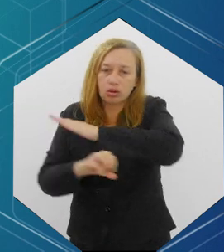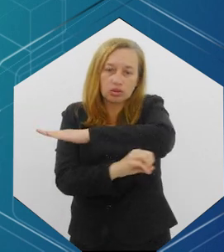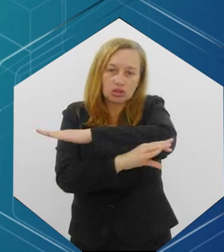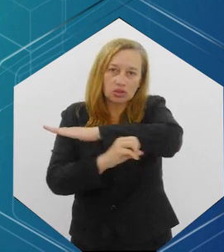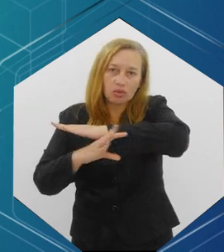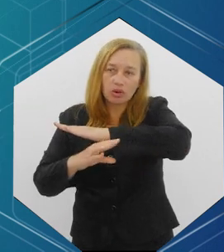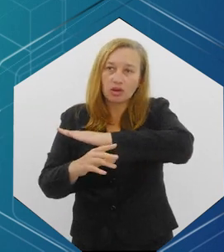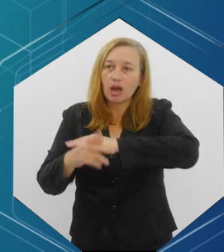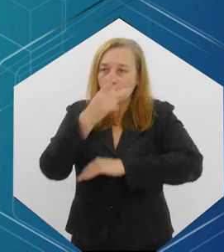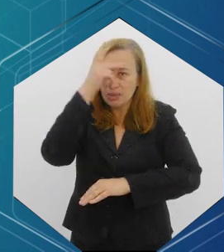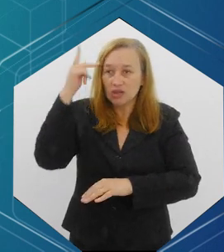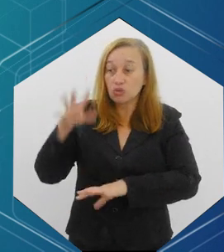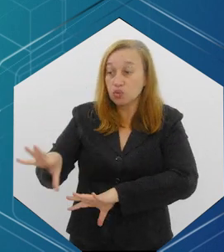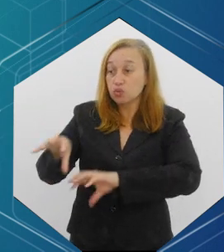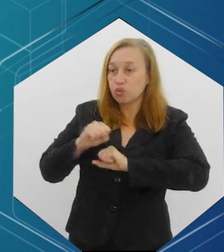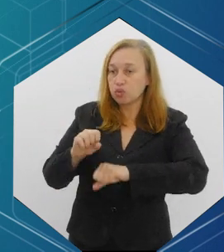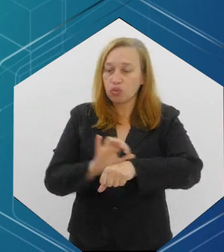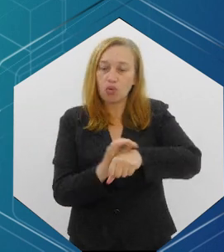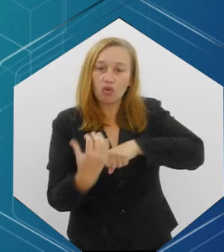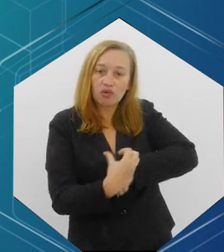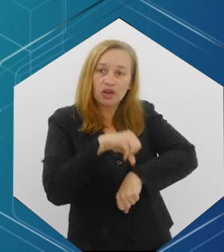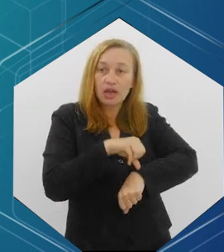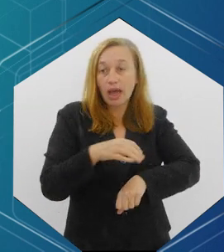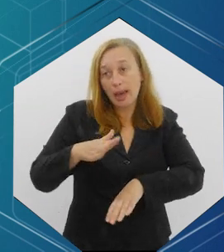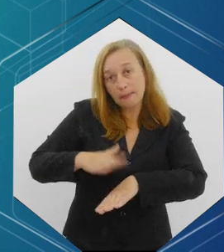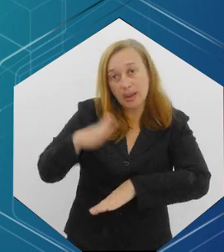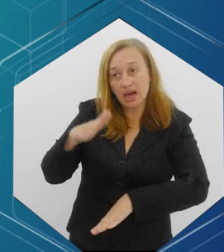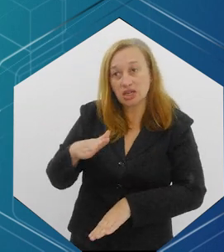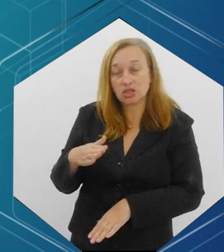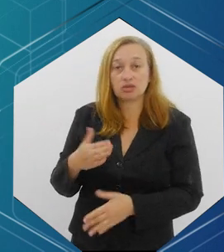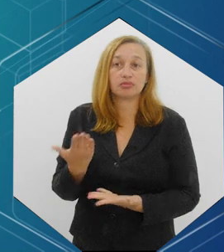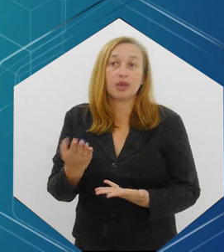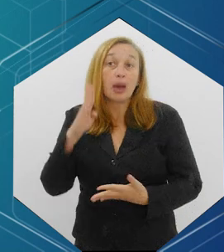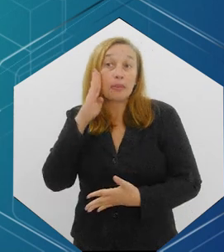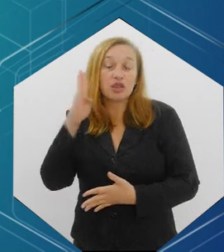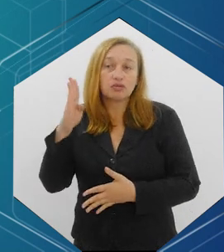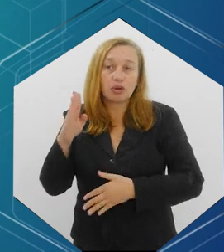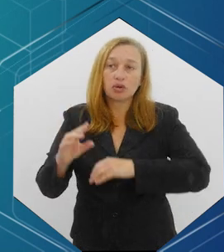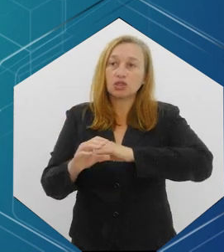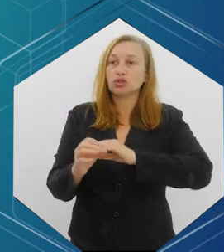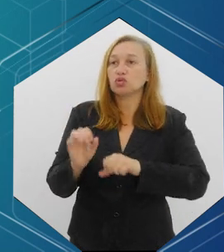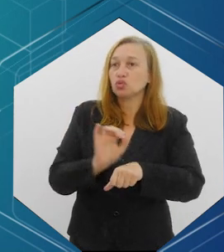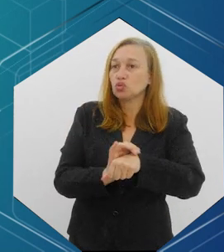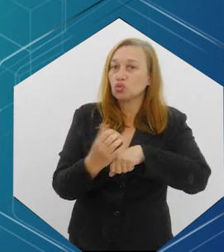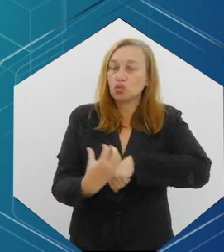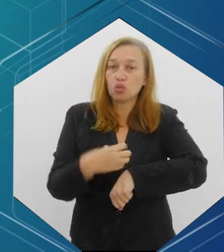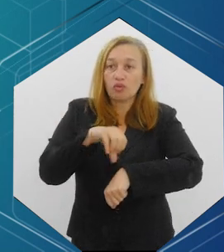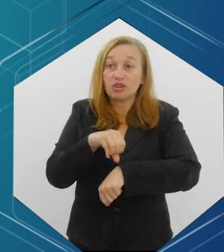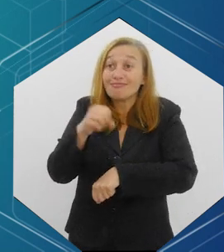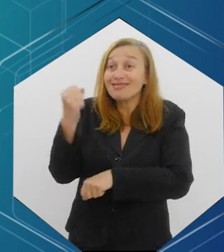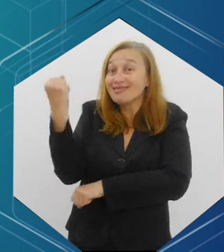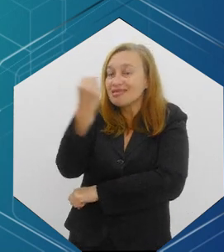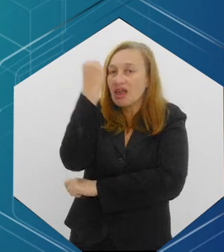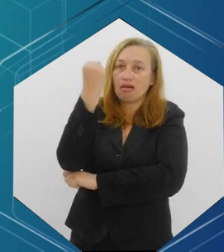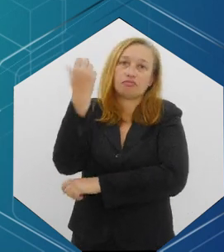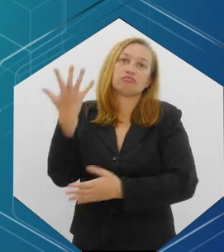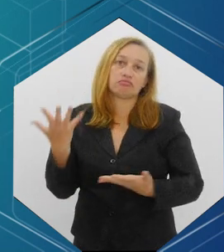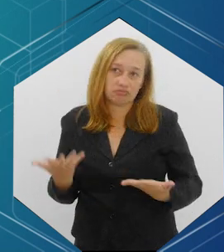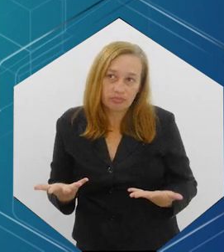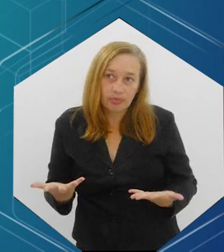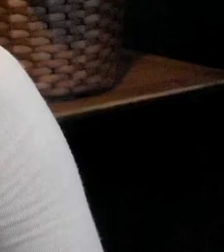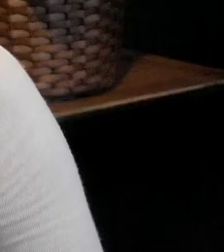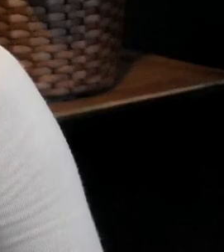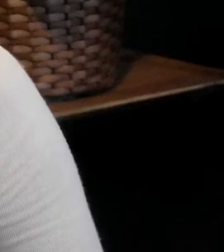com Covid é muito maior e por isso o aumento das nossas internações, principalmente nos Covid os quadros de Covid